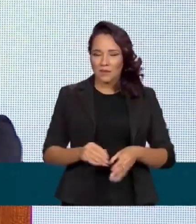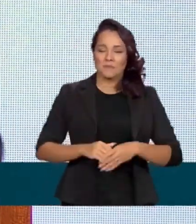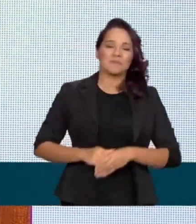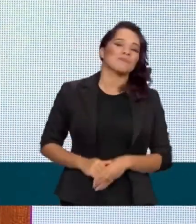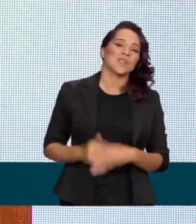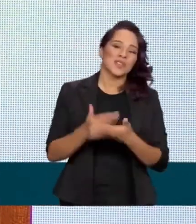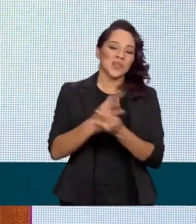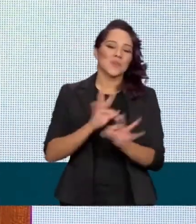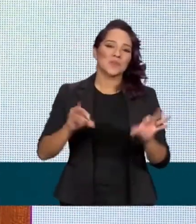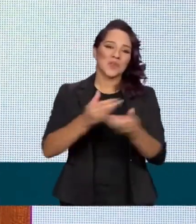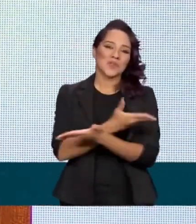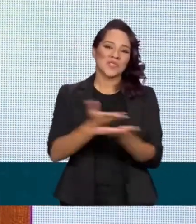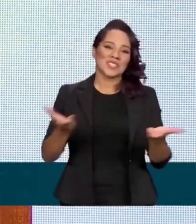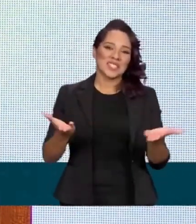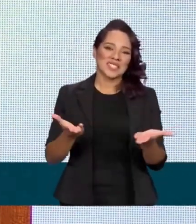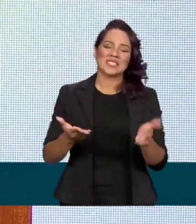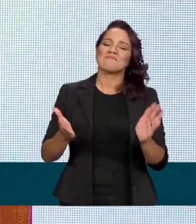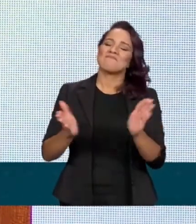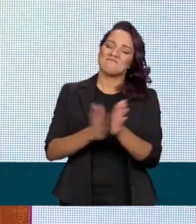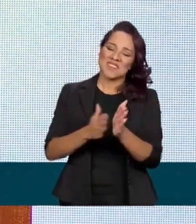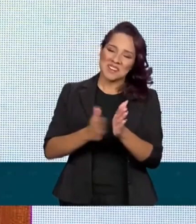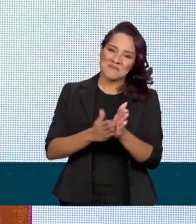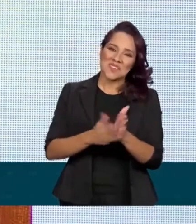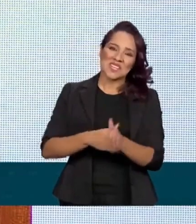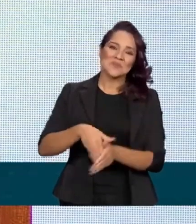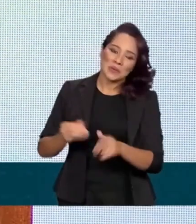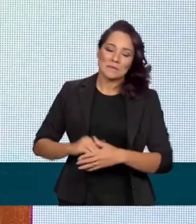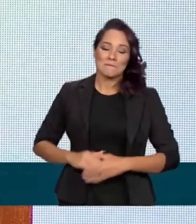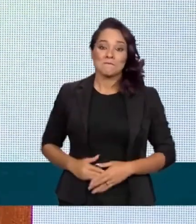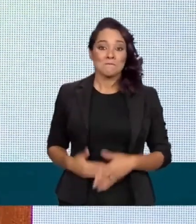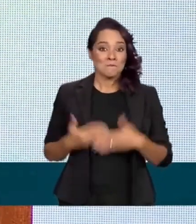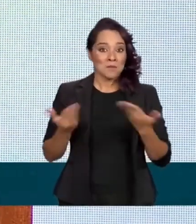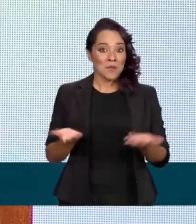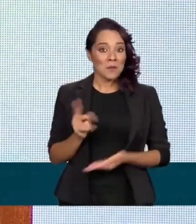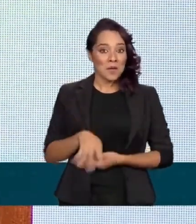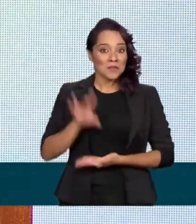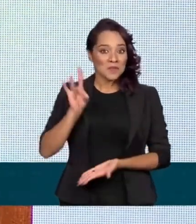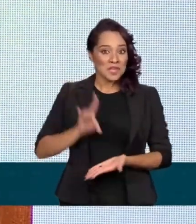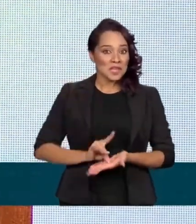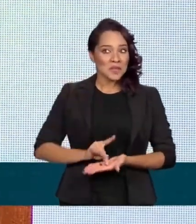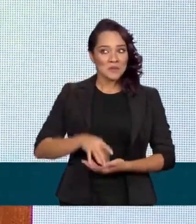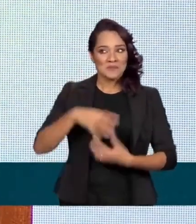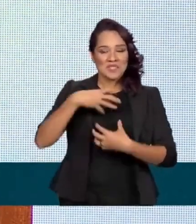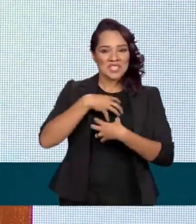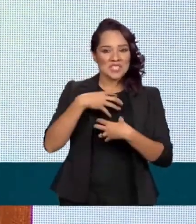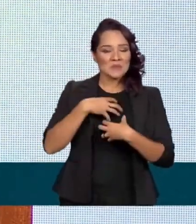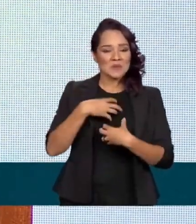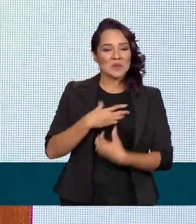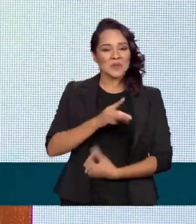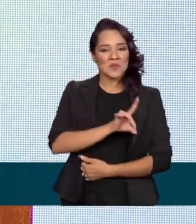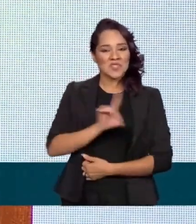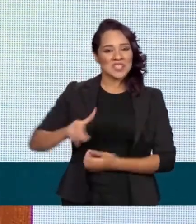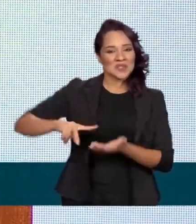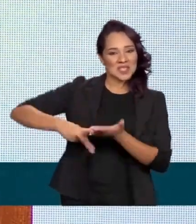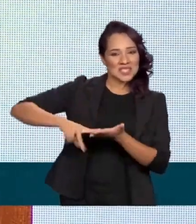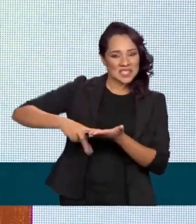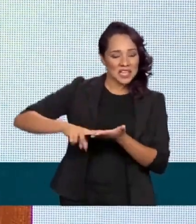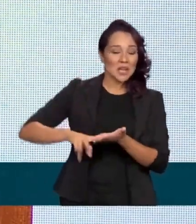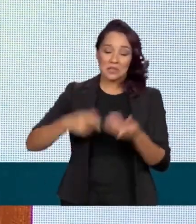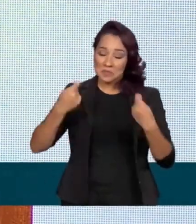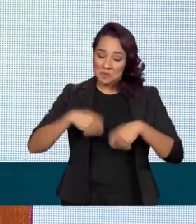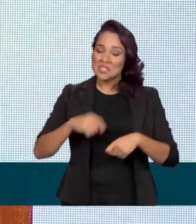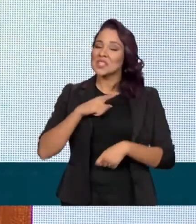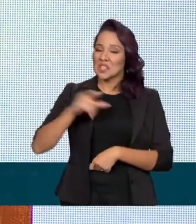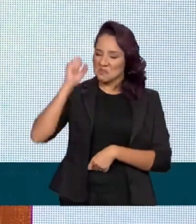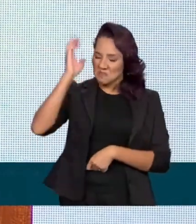queridos e queridas, parabéns pela conquista de vocês. É o verdadeiro espírito do dirigente sindical que a gente tem que